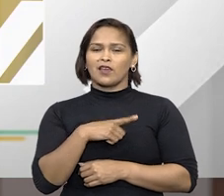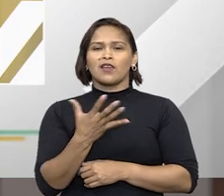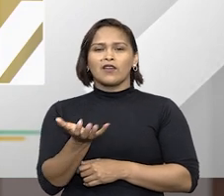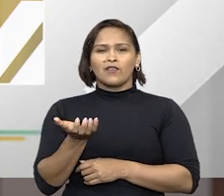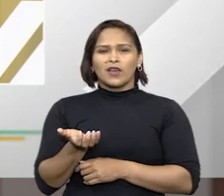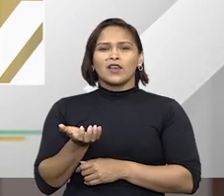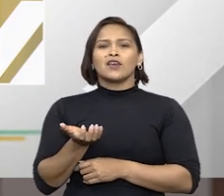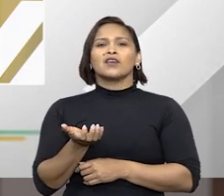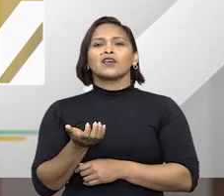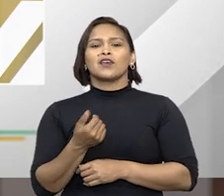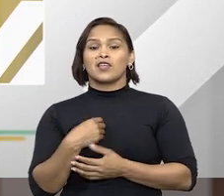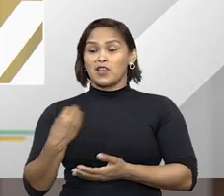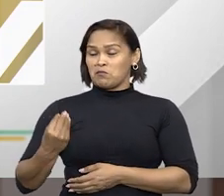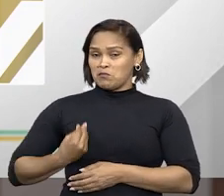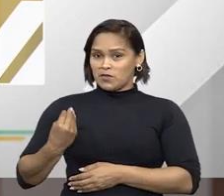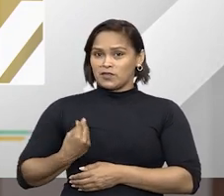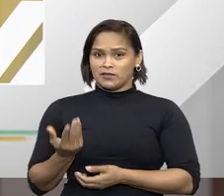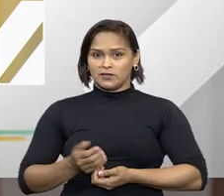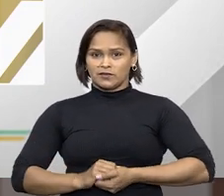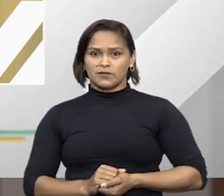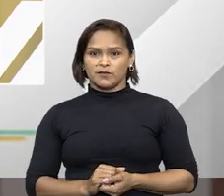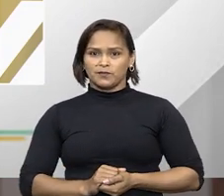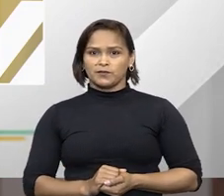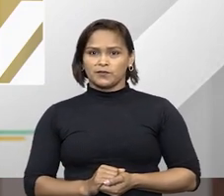Pretendemos comparecer.